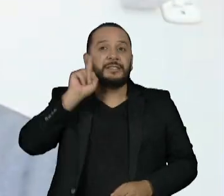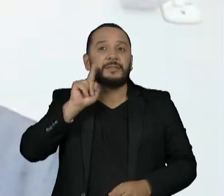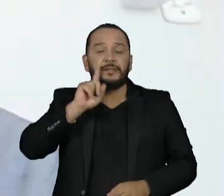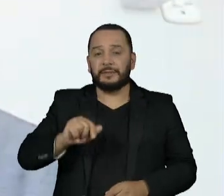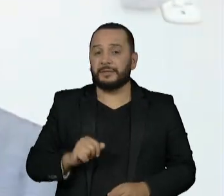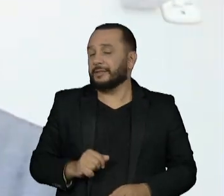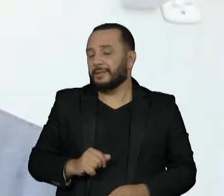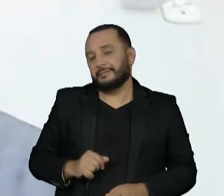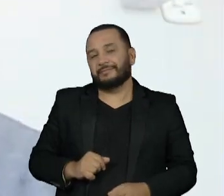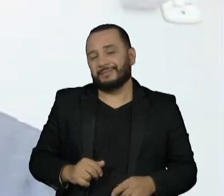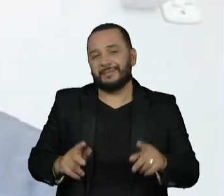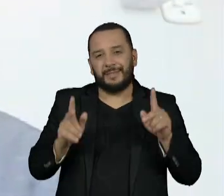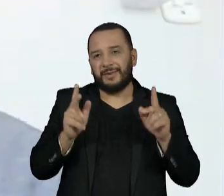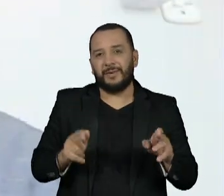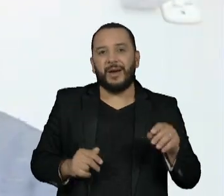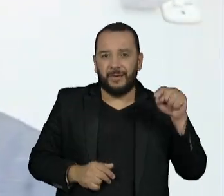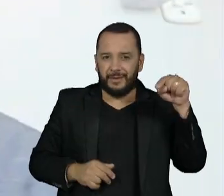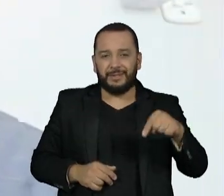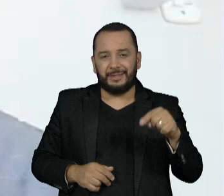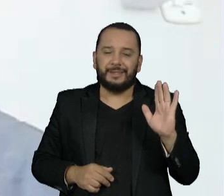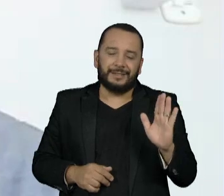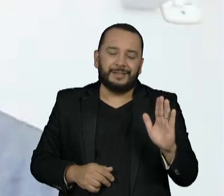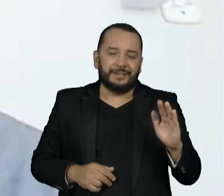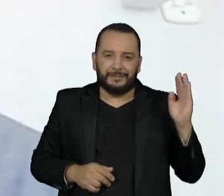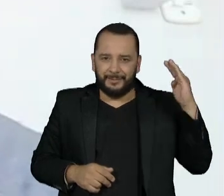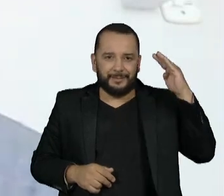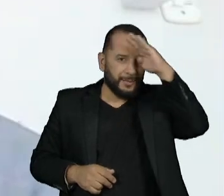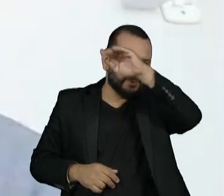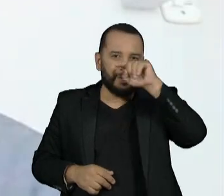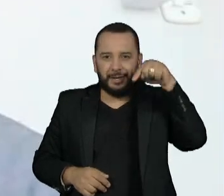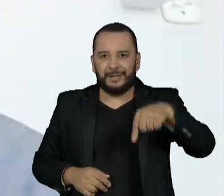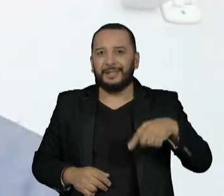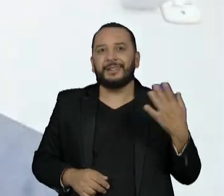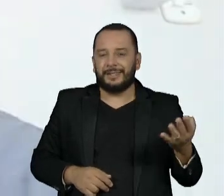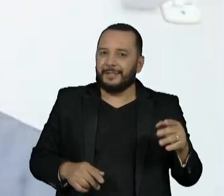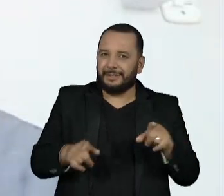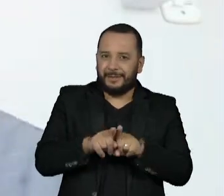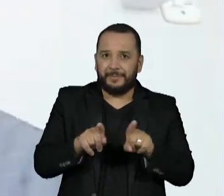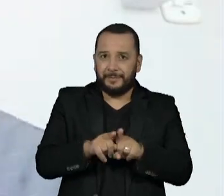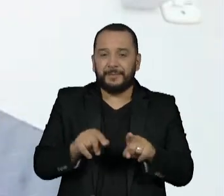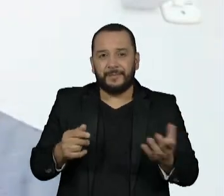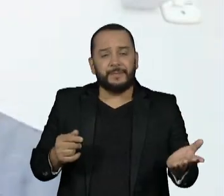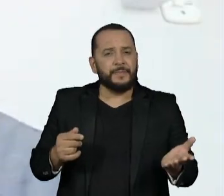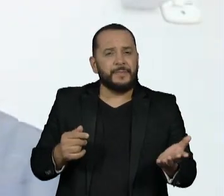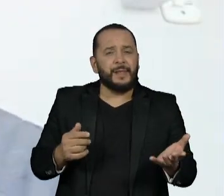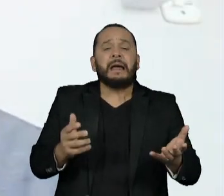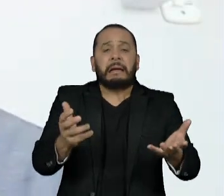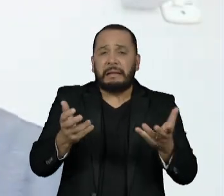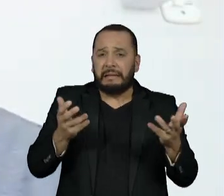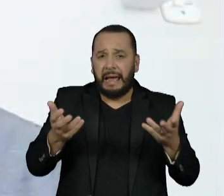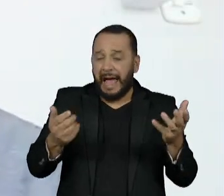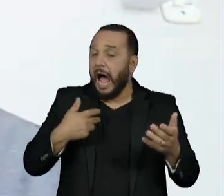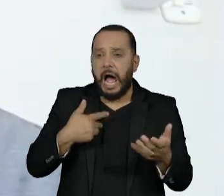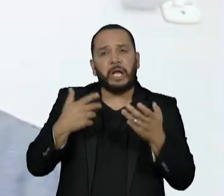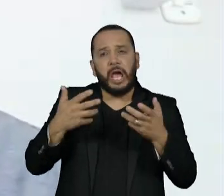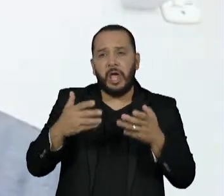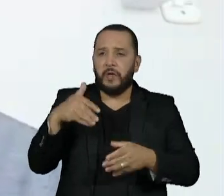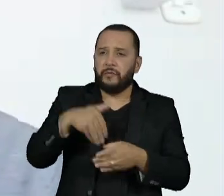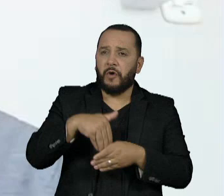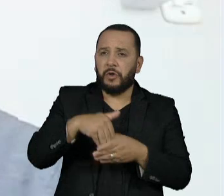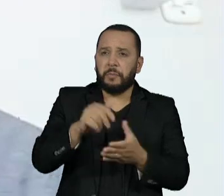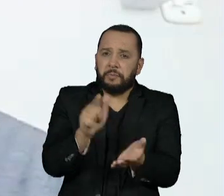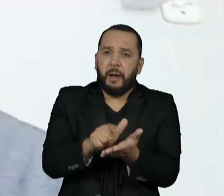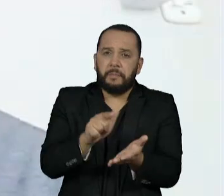esse o sentido do questionamento do nosso processo eleitoral, do voto em urna, do voto impresso, é manter essa guerra para que ele possa, em